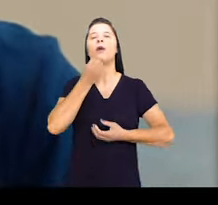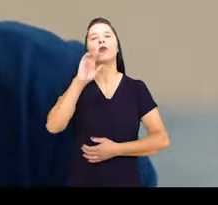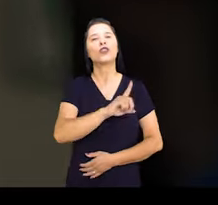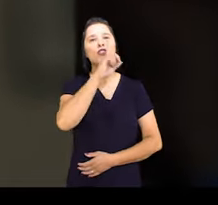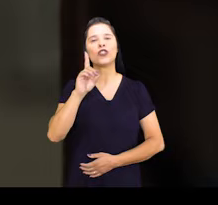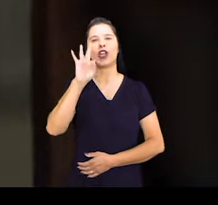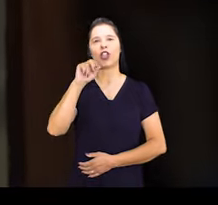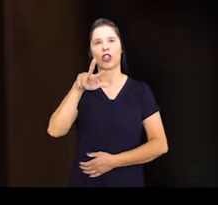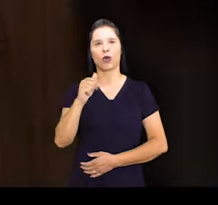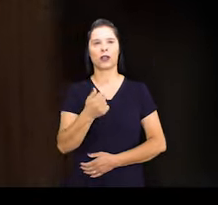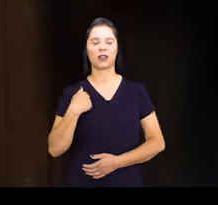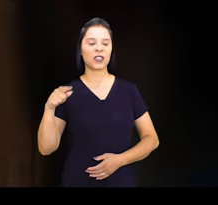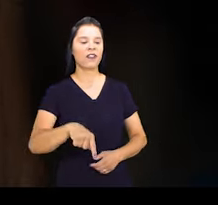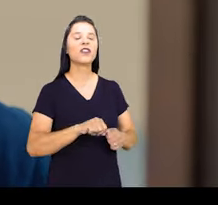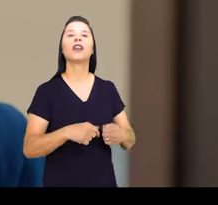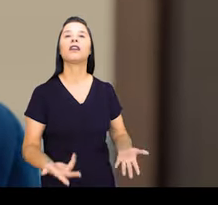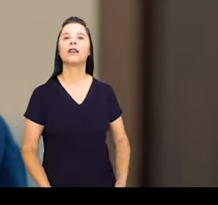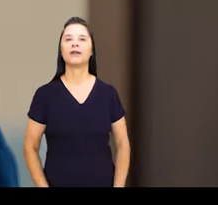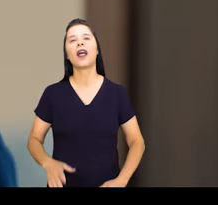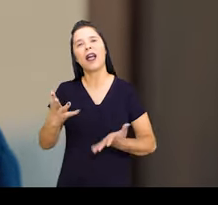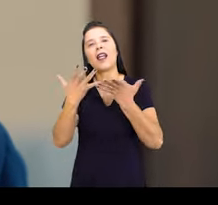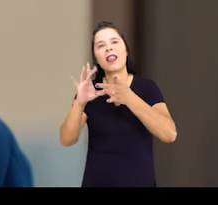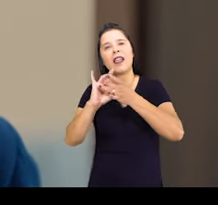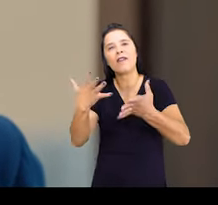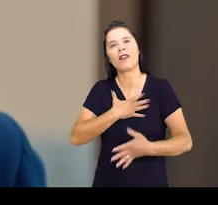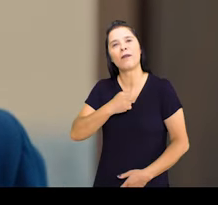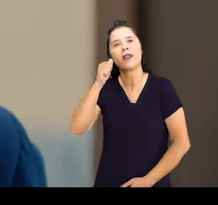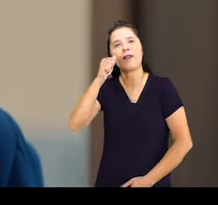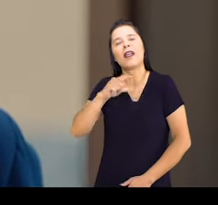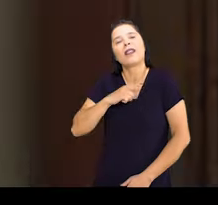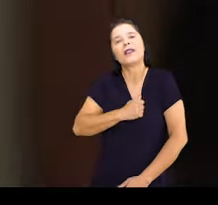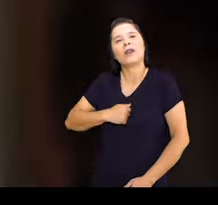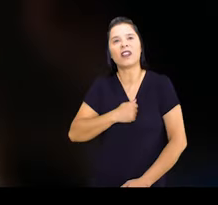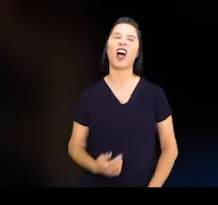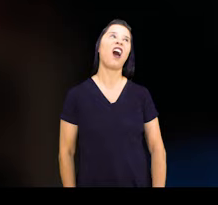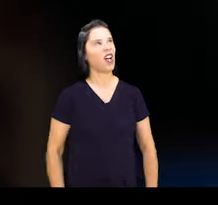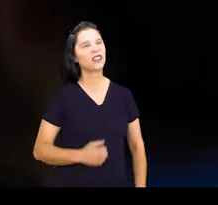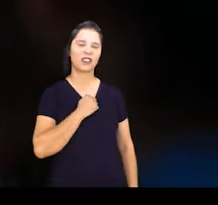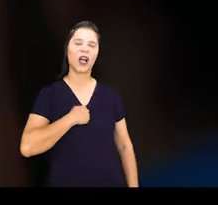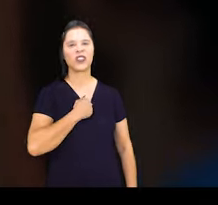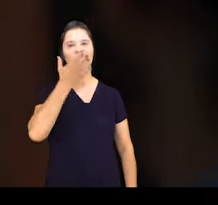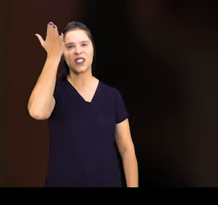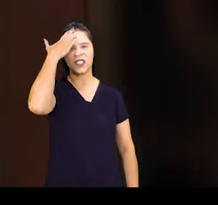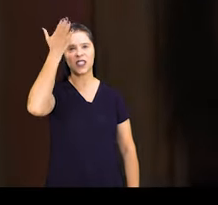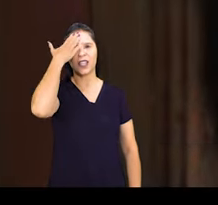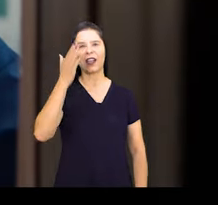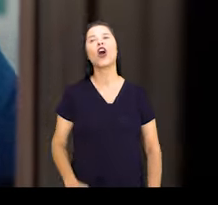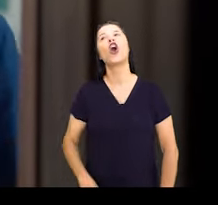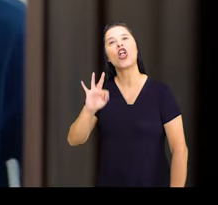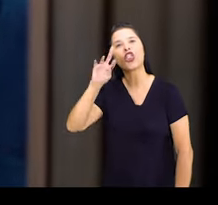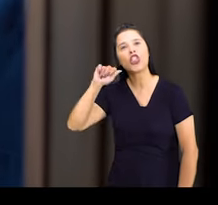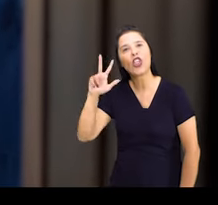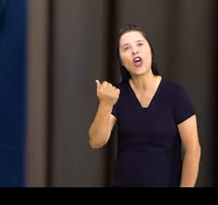Bom dia, dona Tonha. O que você tá fazendo aqui? Deixa eu ver minha filha. Tô com saudade. Saudade? Sei.